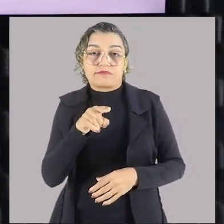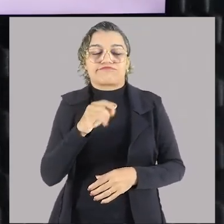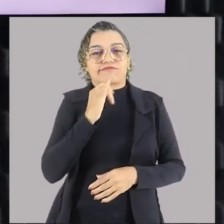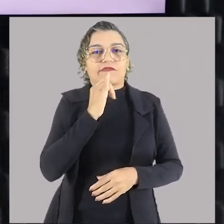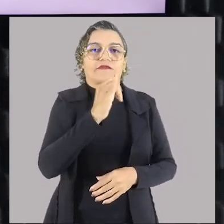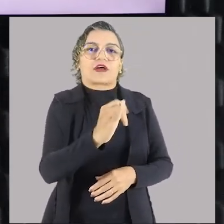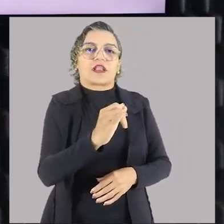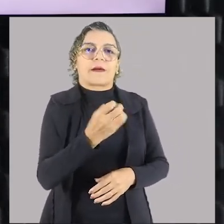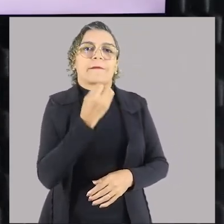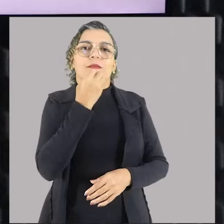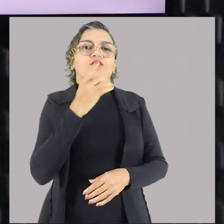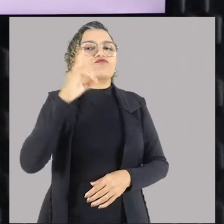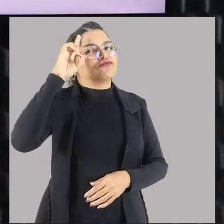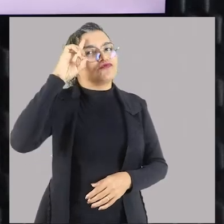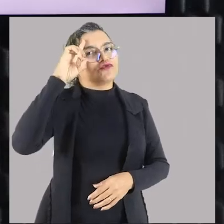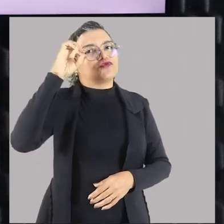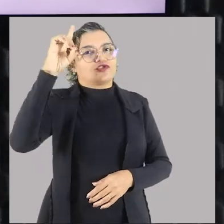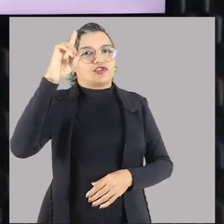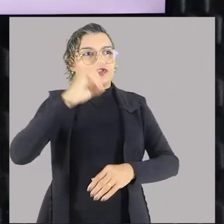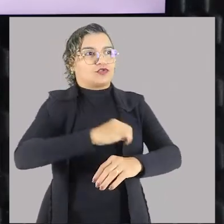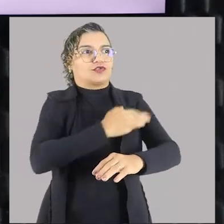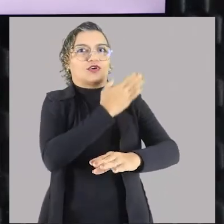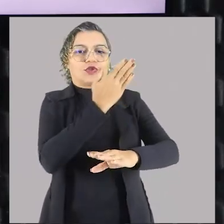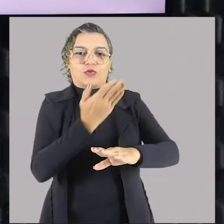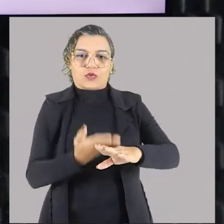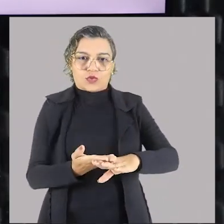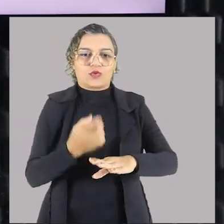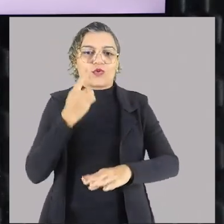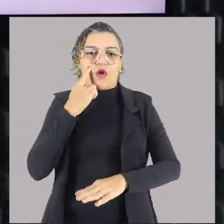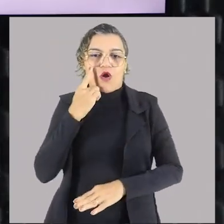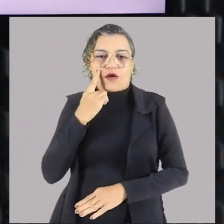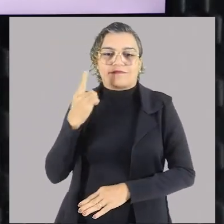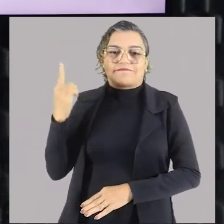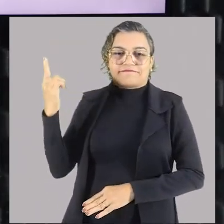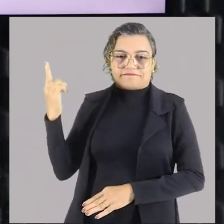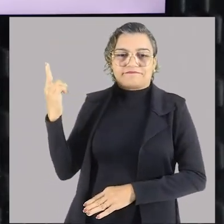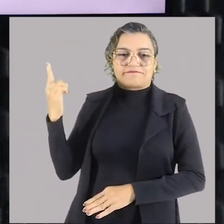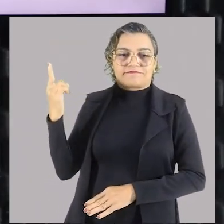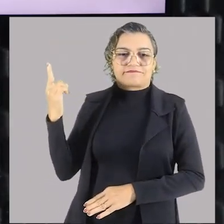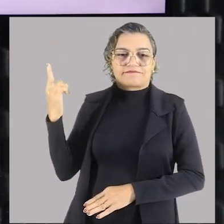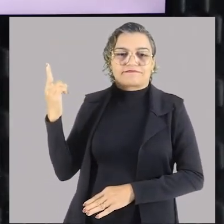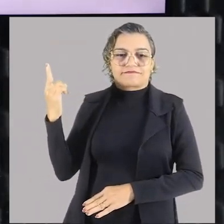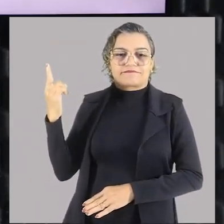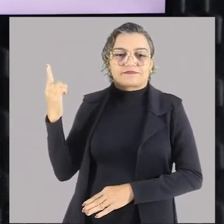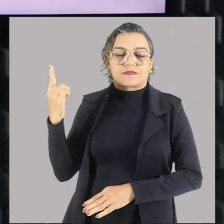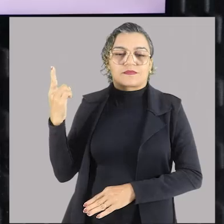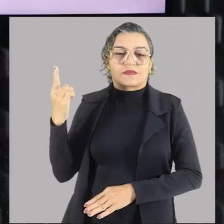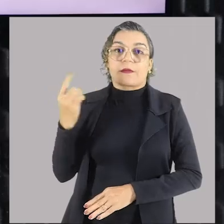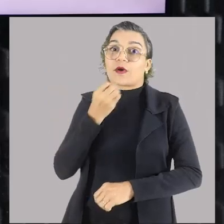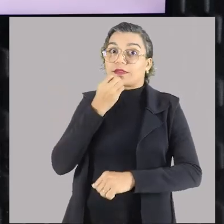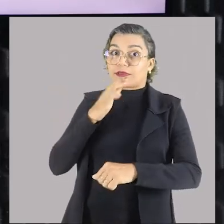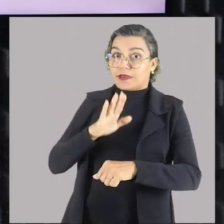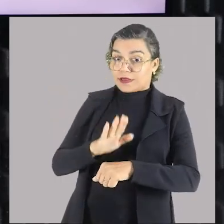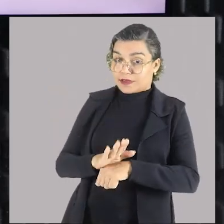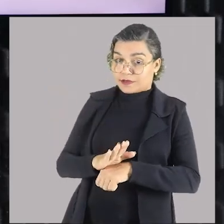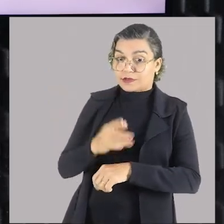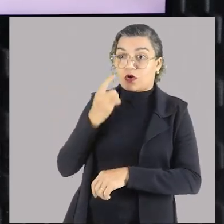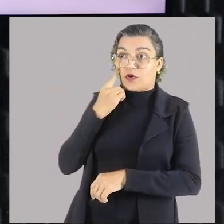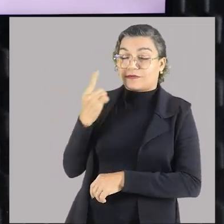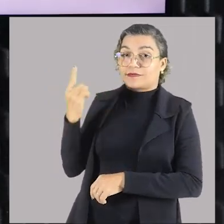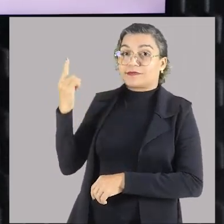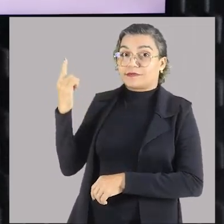todo, good day, bom? Good afternoon, que é o cumprimento de boa tarde, e o good